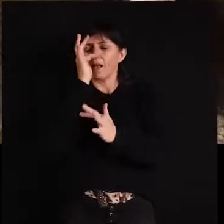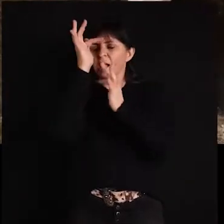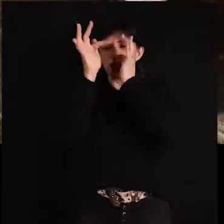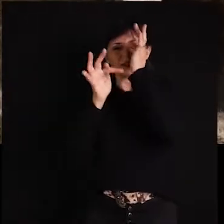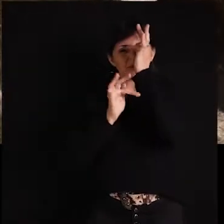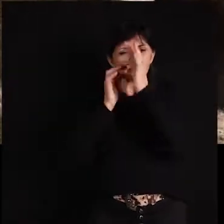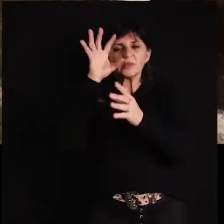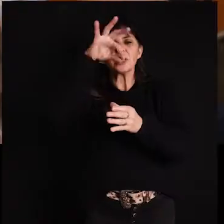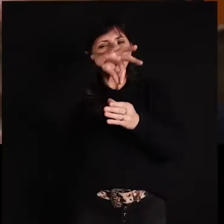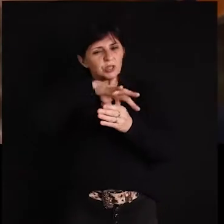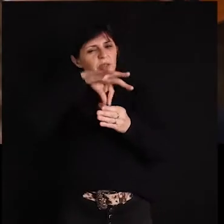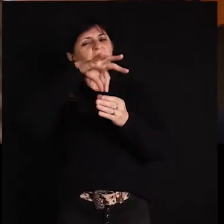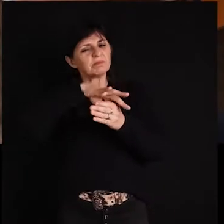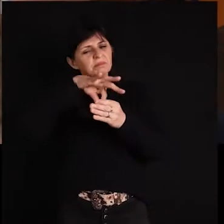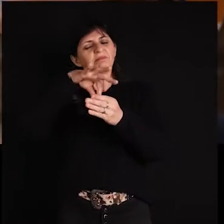maçanilha.